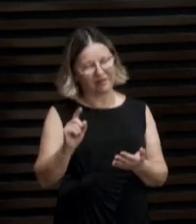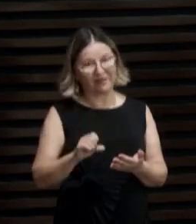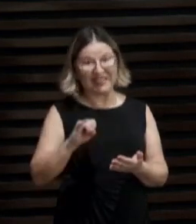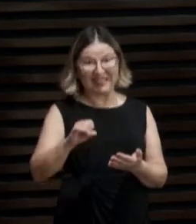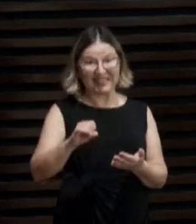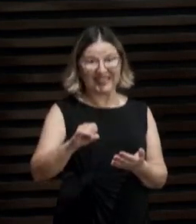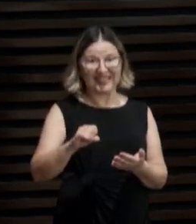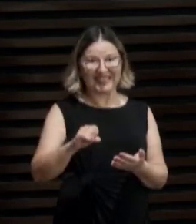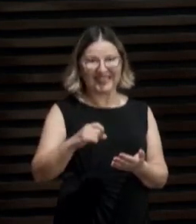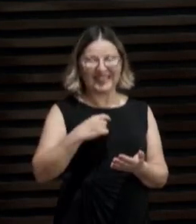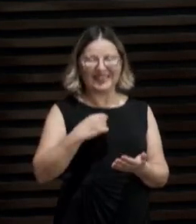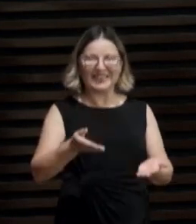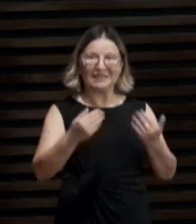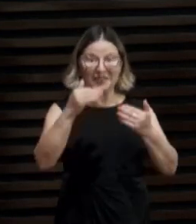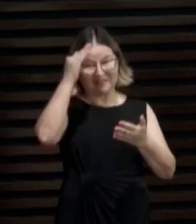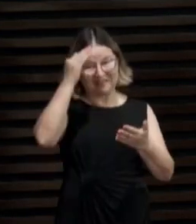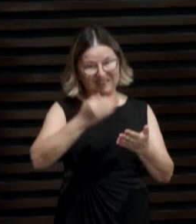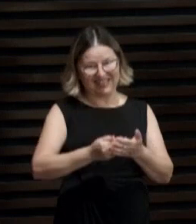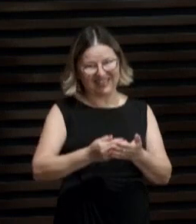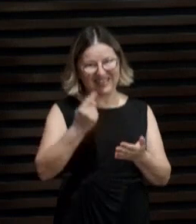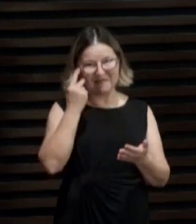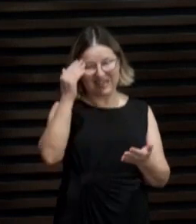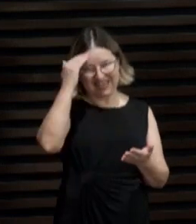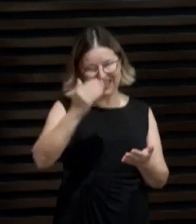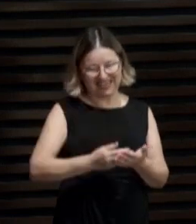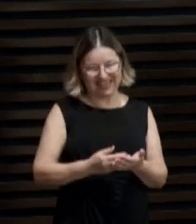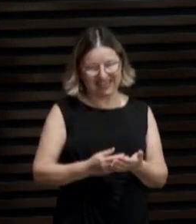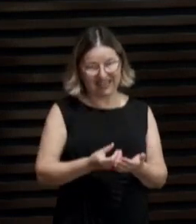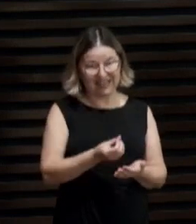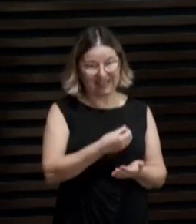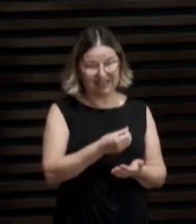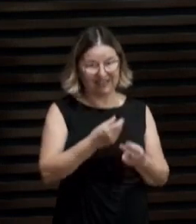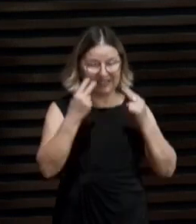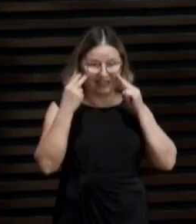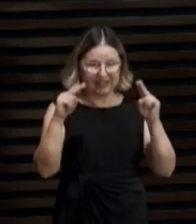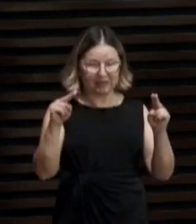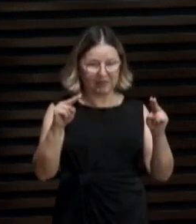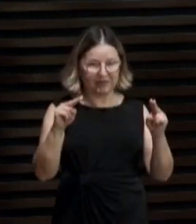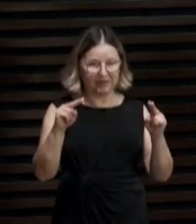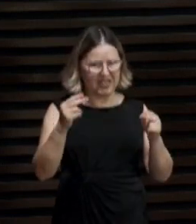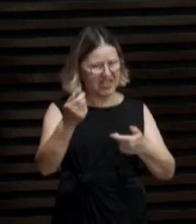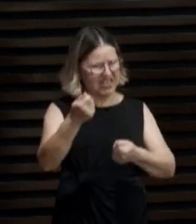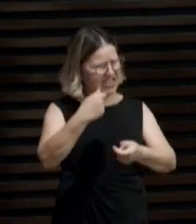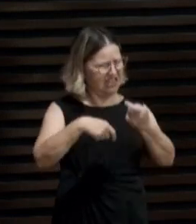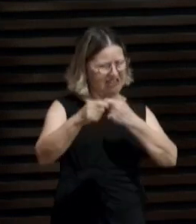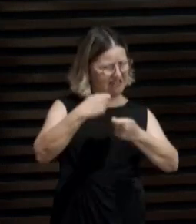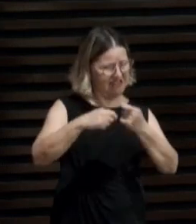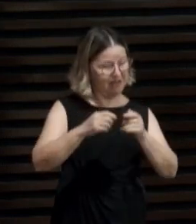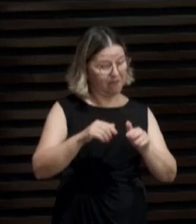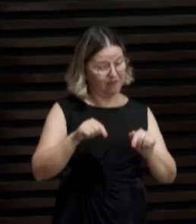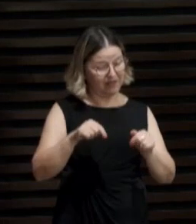fé para crer na palavra de Deus, viva de acordo com a palavra de Deus, sem fazer negócio com este mundo. Vamos